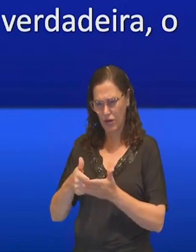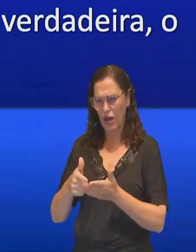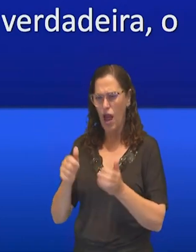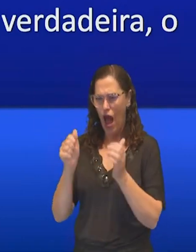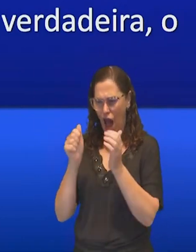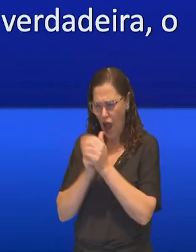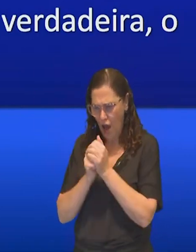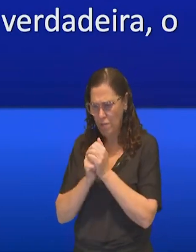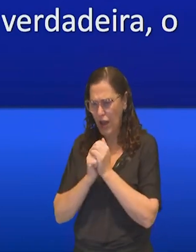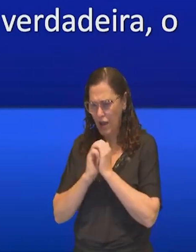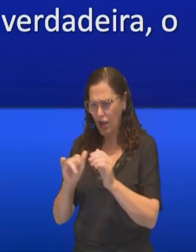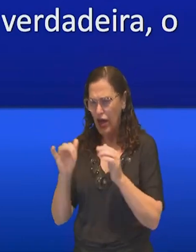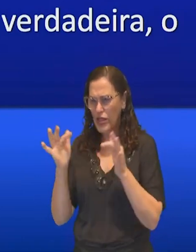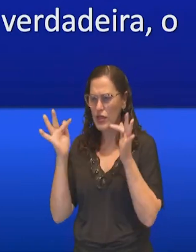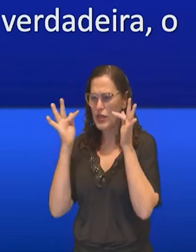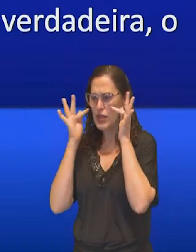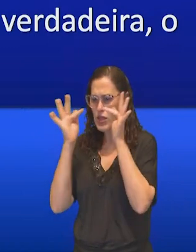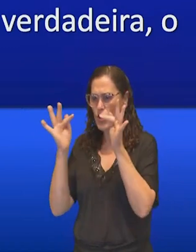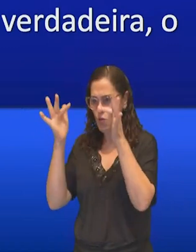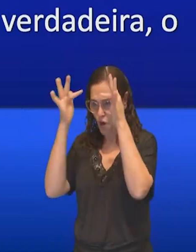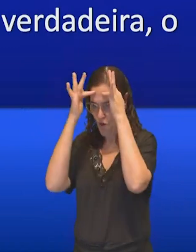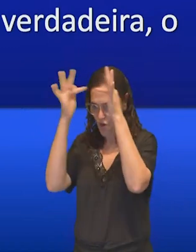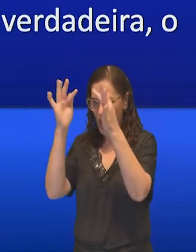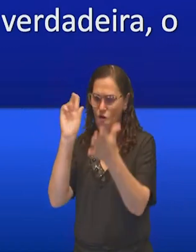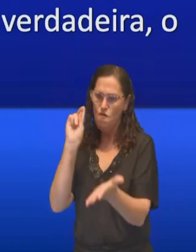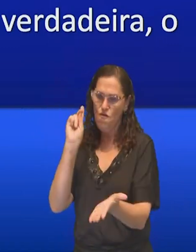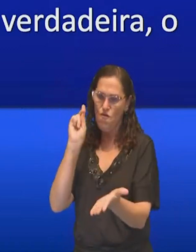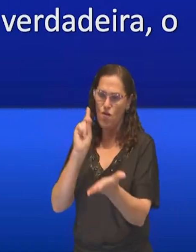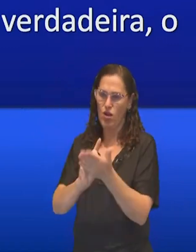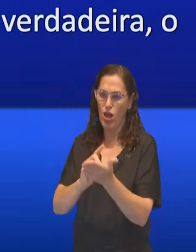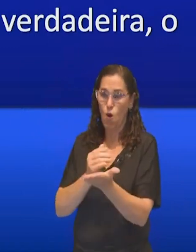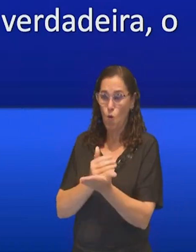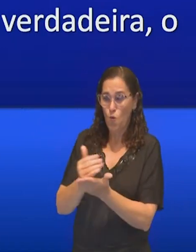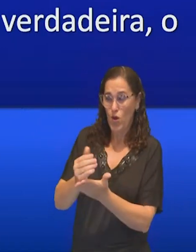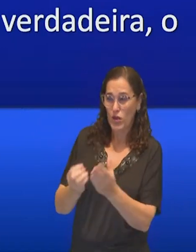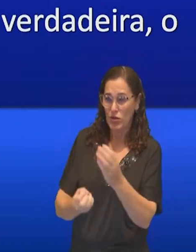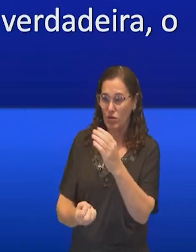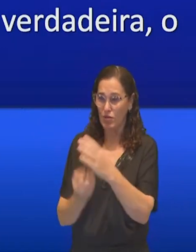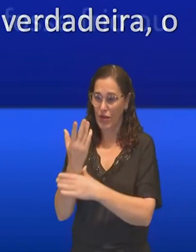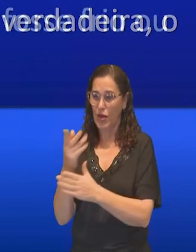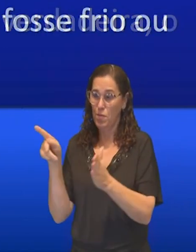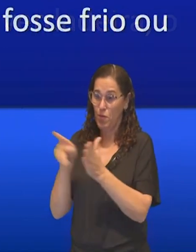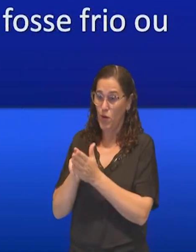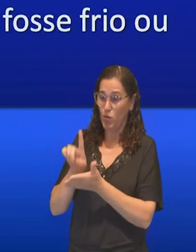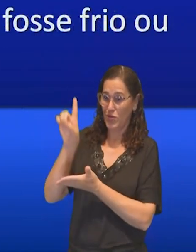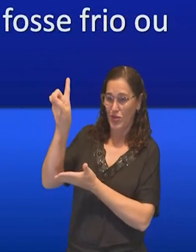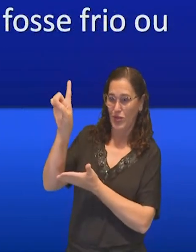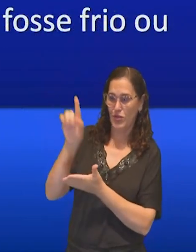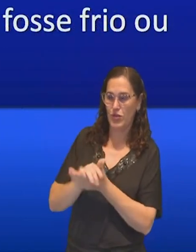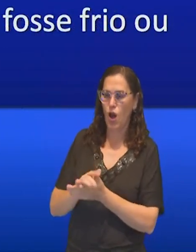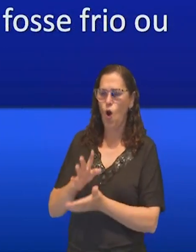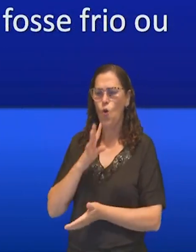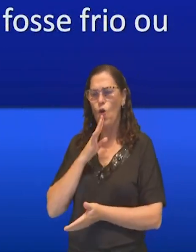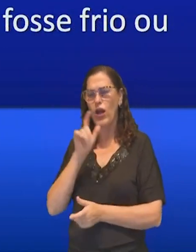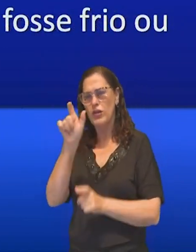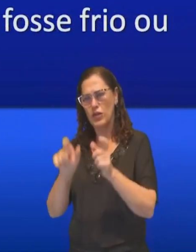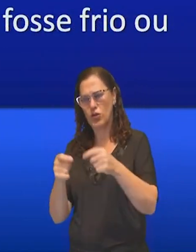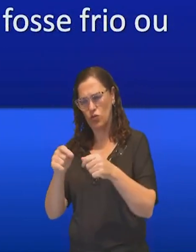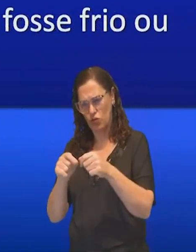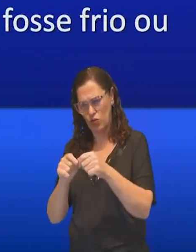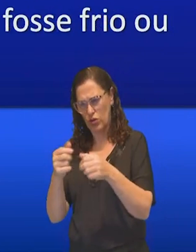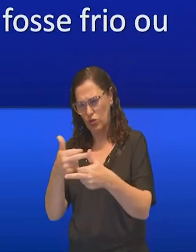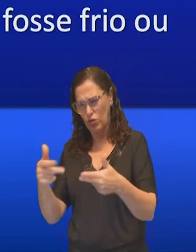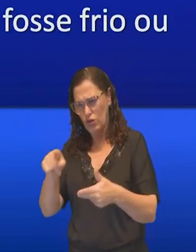Amém, a testemunha fiel e verdadeira, o princípio da criação de Deus. Conheço as obras que